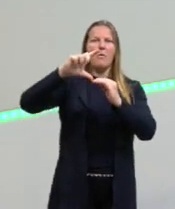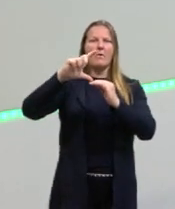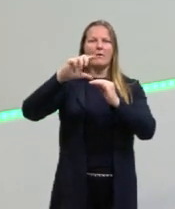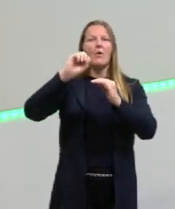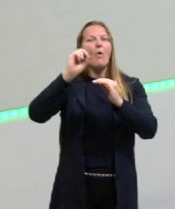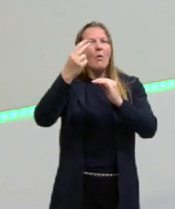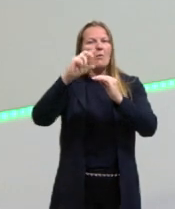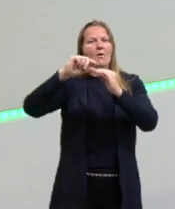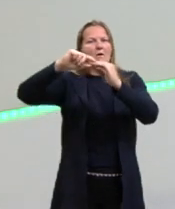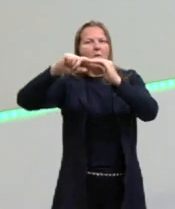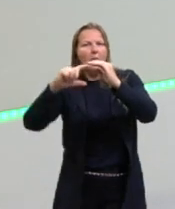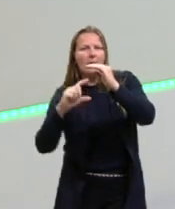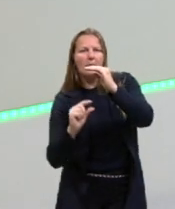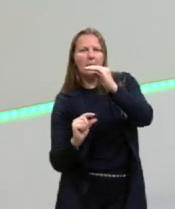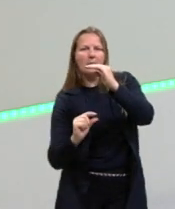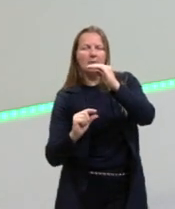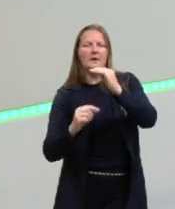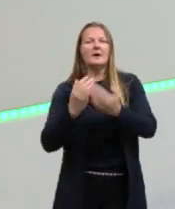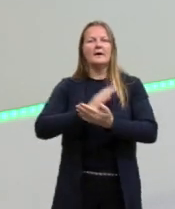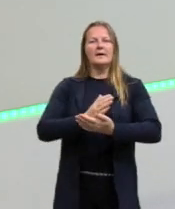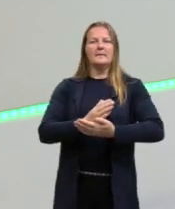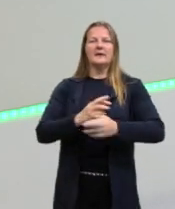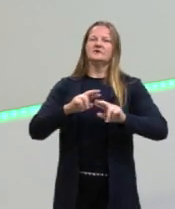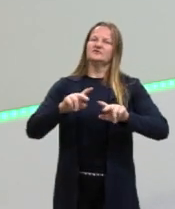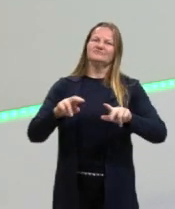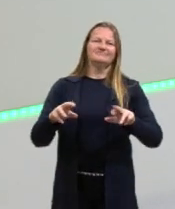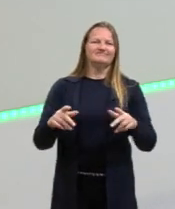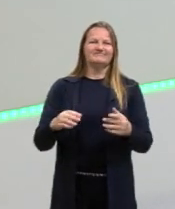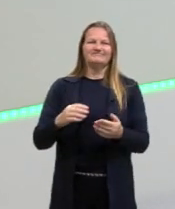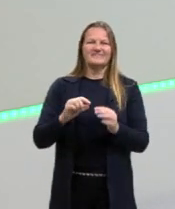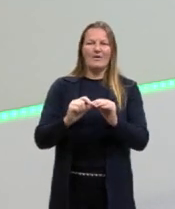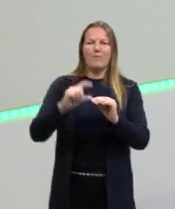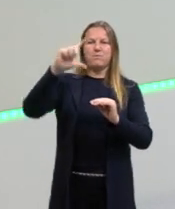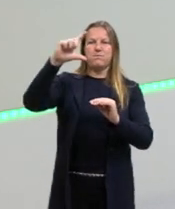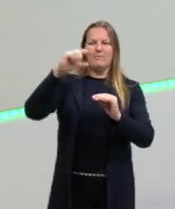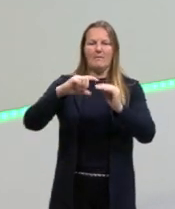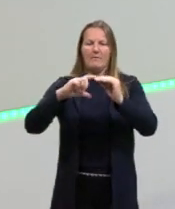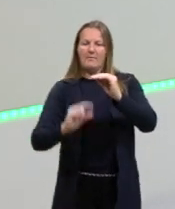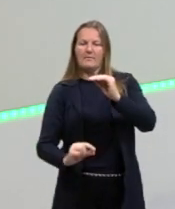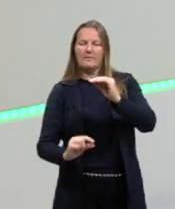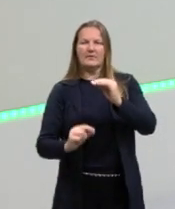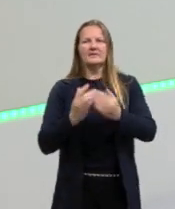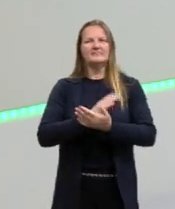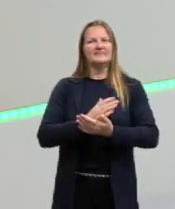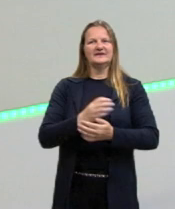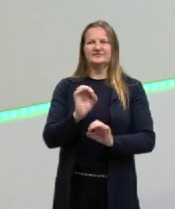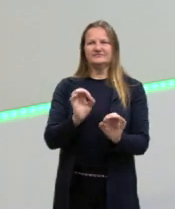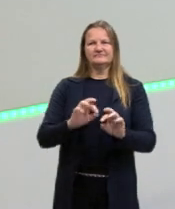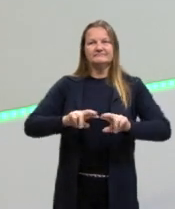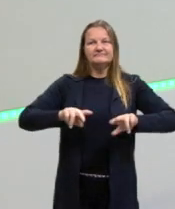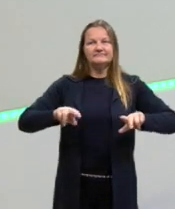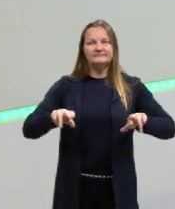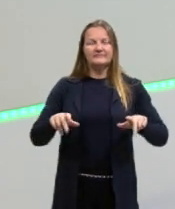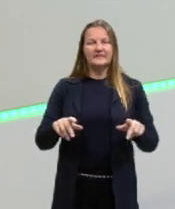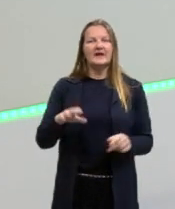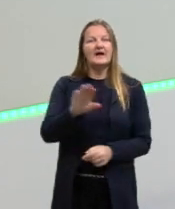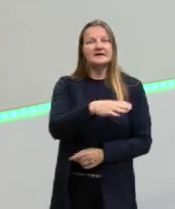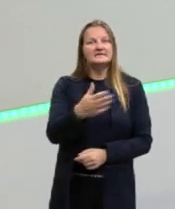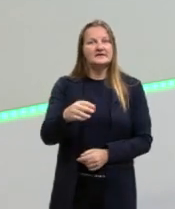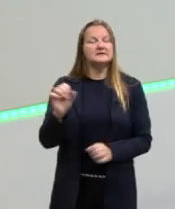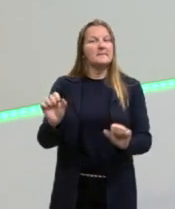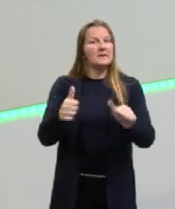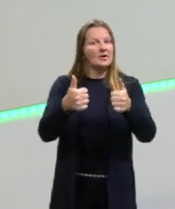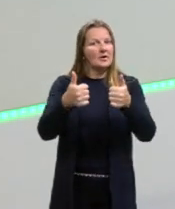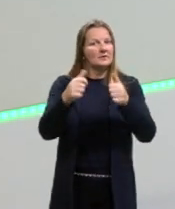dos demais a média ela vai destoar muito dos outros valores Então nem sempre a média vai ser a melhor